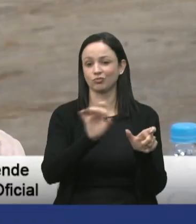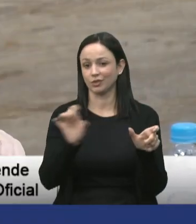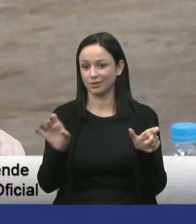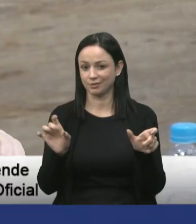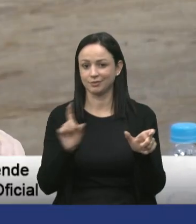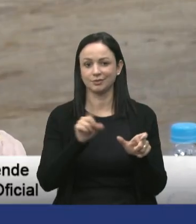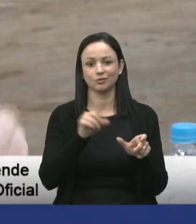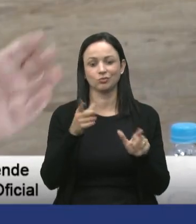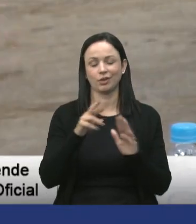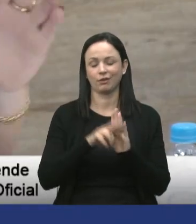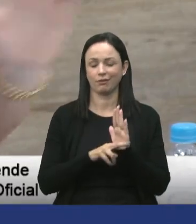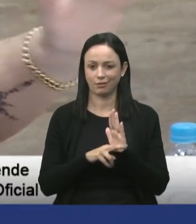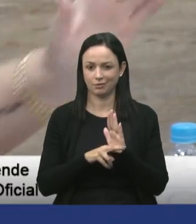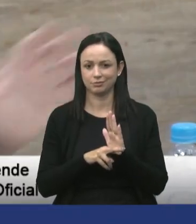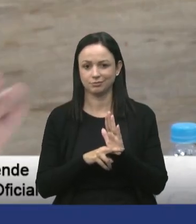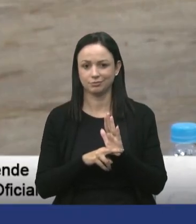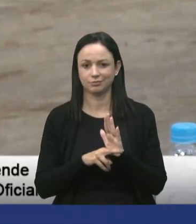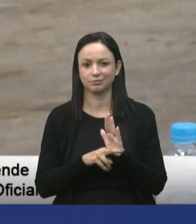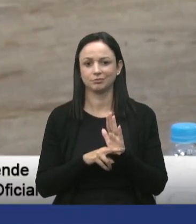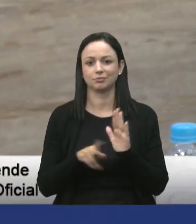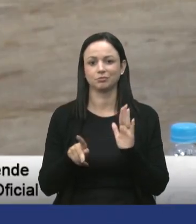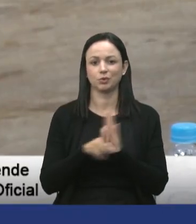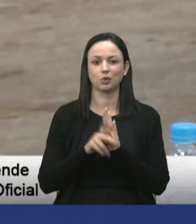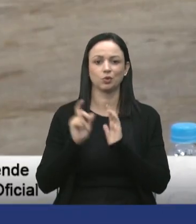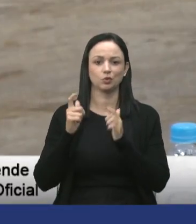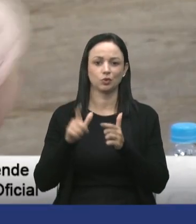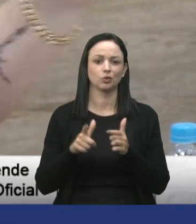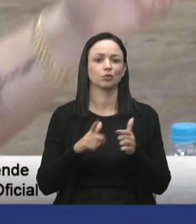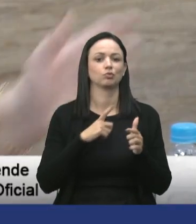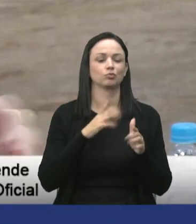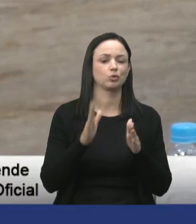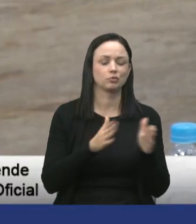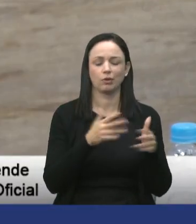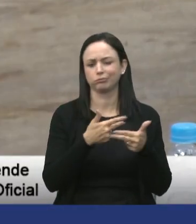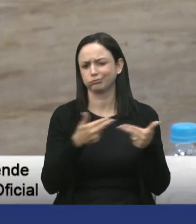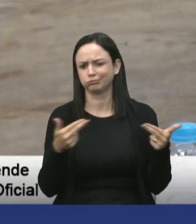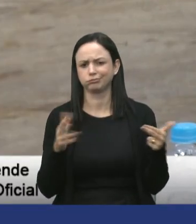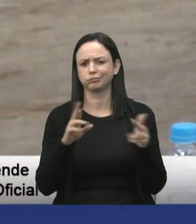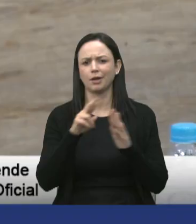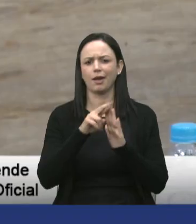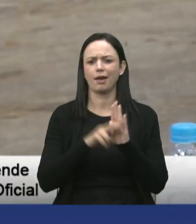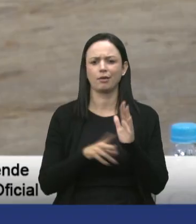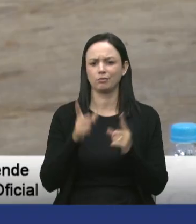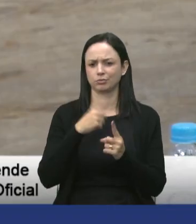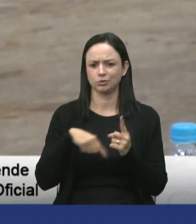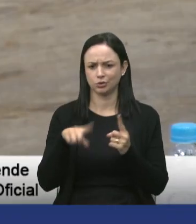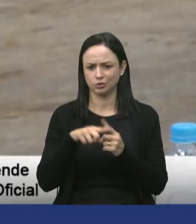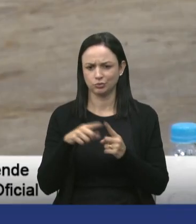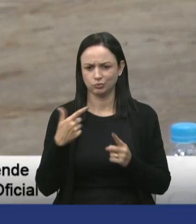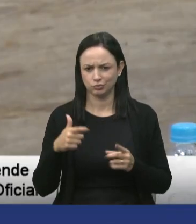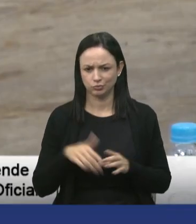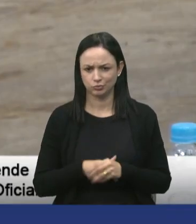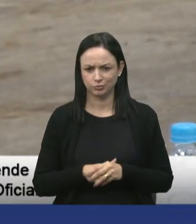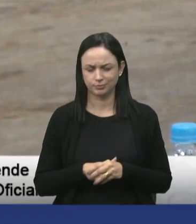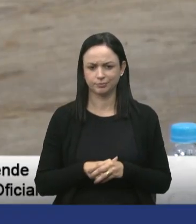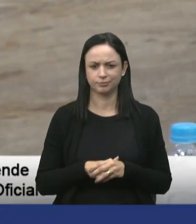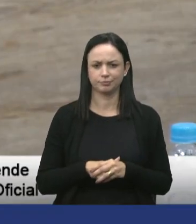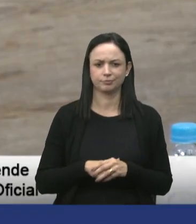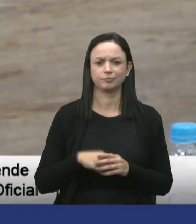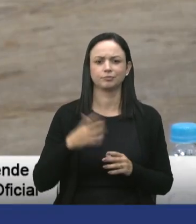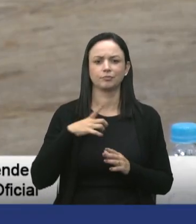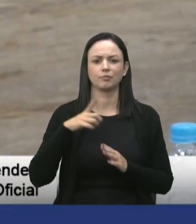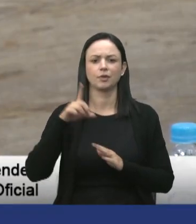não tem regras clássicas, né? Produtividade, por exemplo, regras objetivas. No direito,